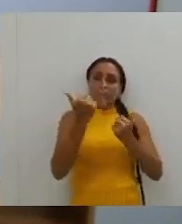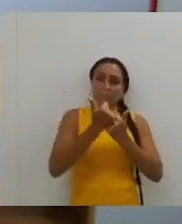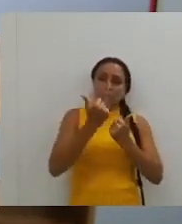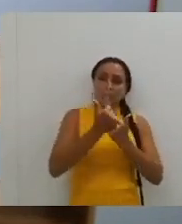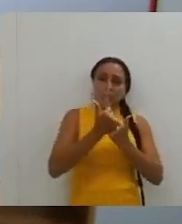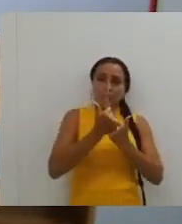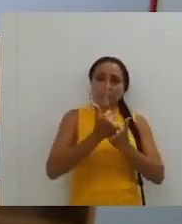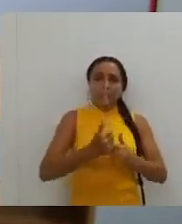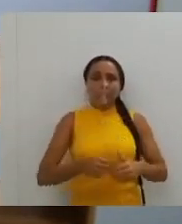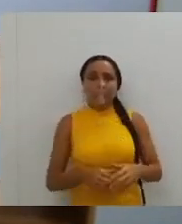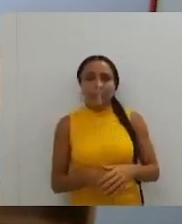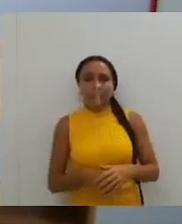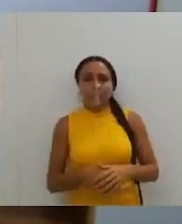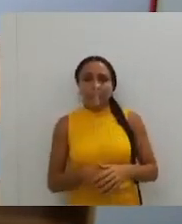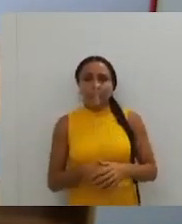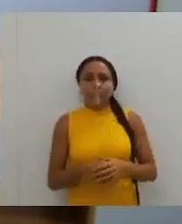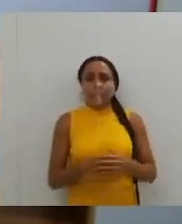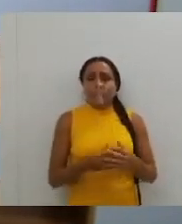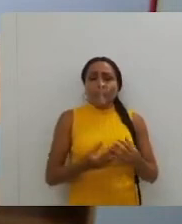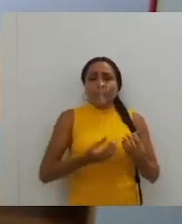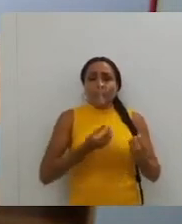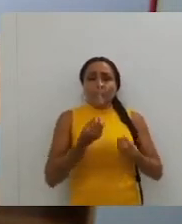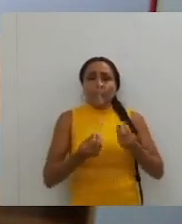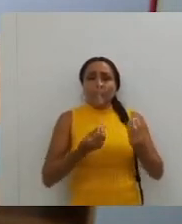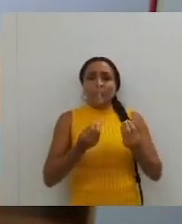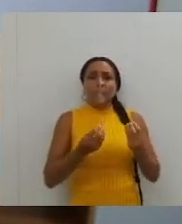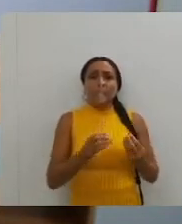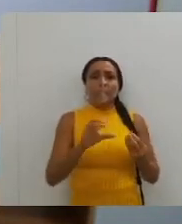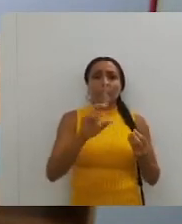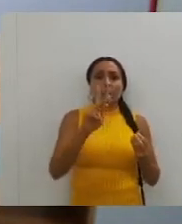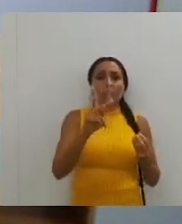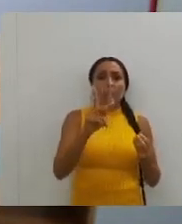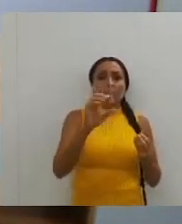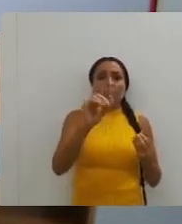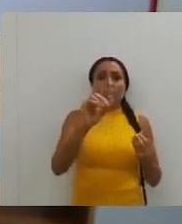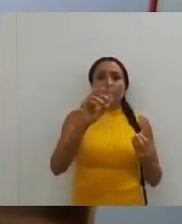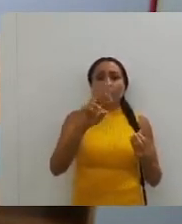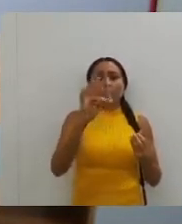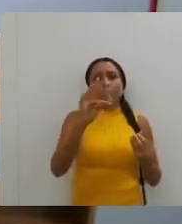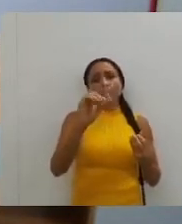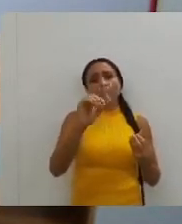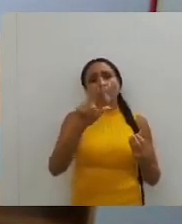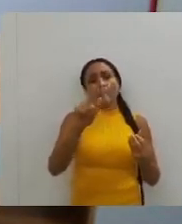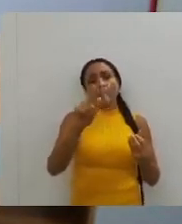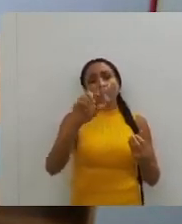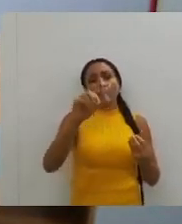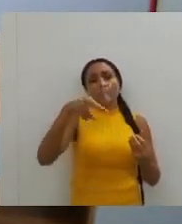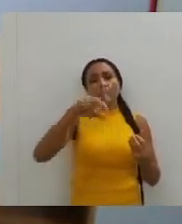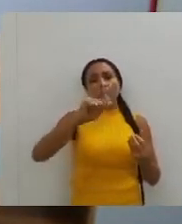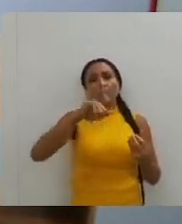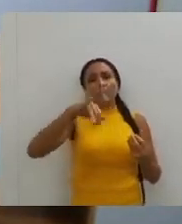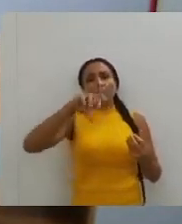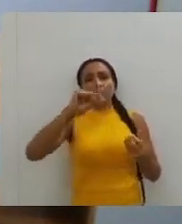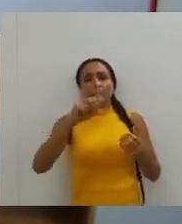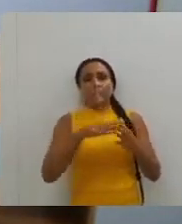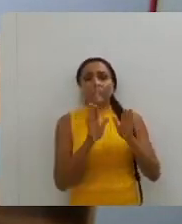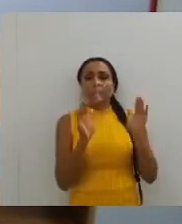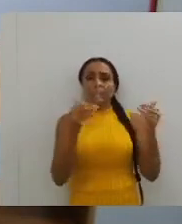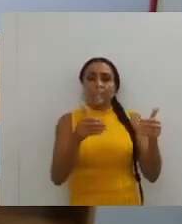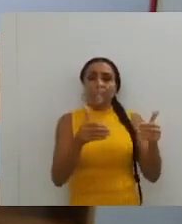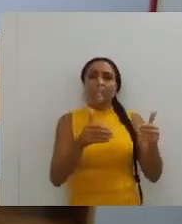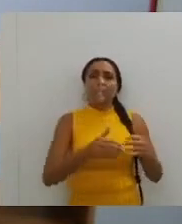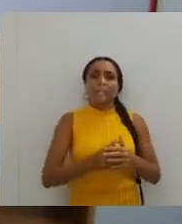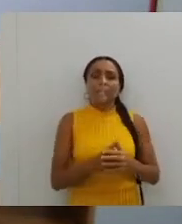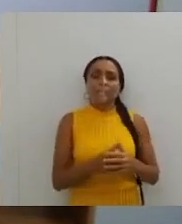Onde estão as componentes ortogonais? As componentes ortogonais, especificamente,